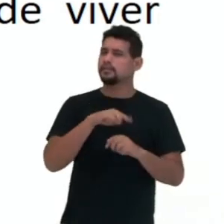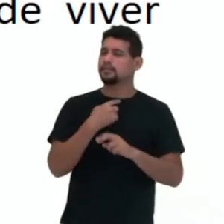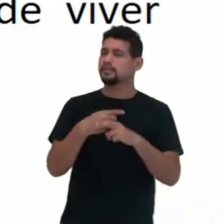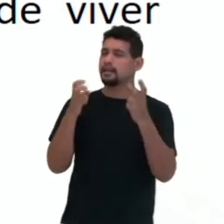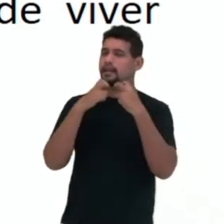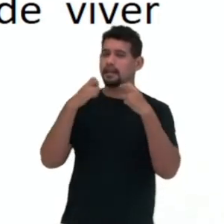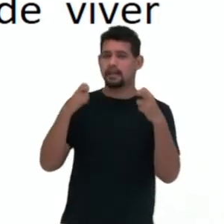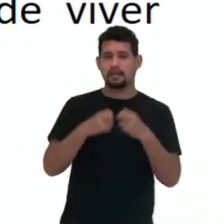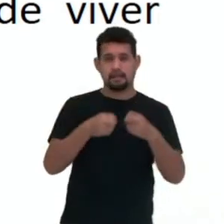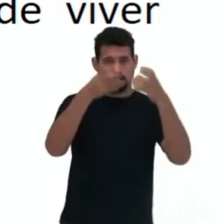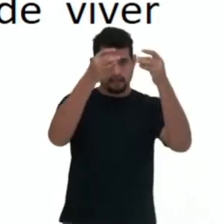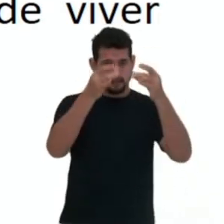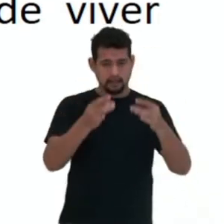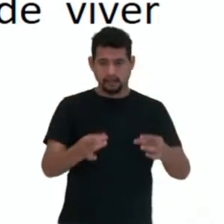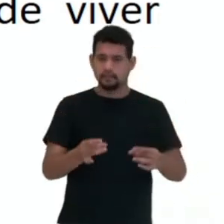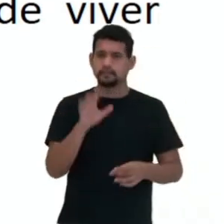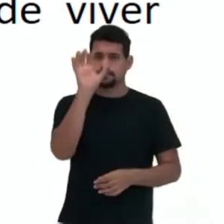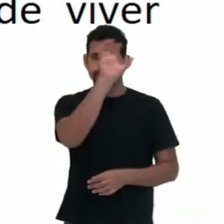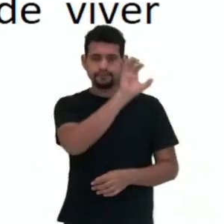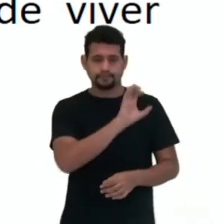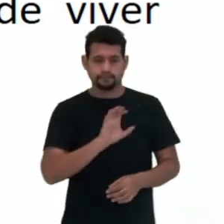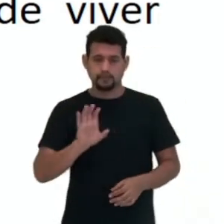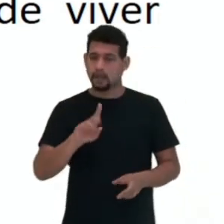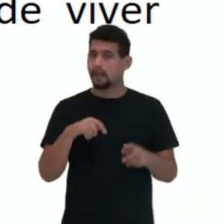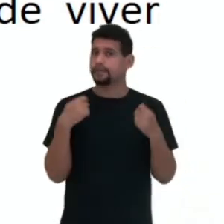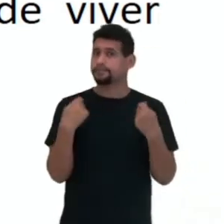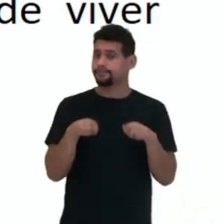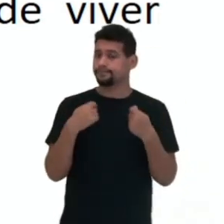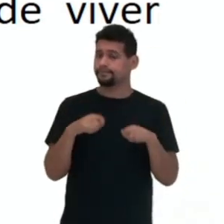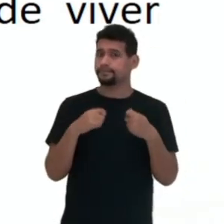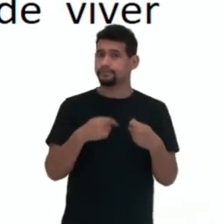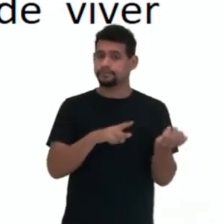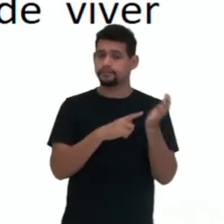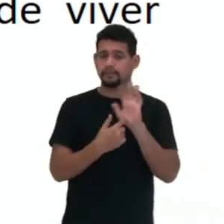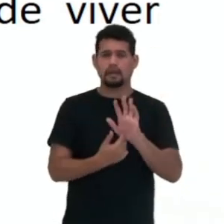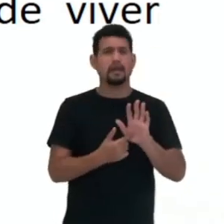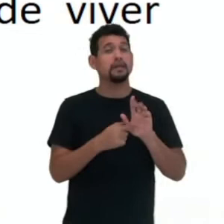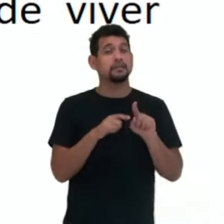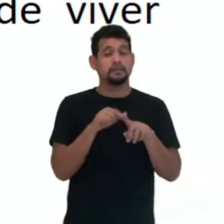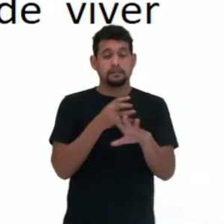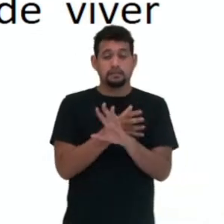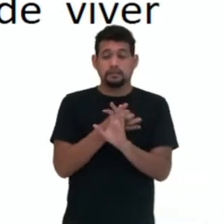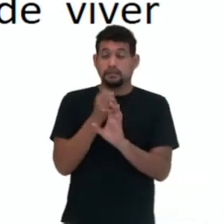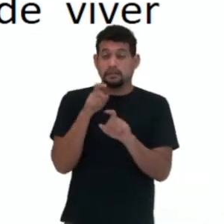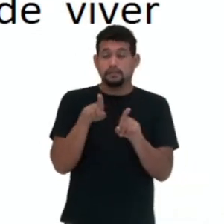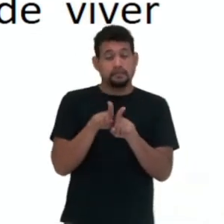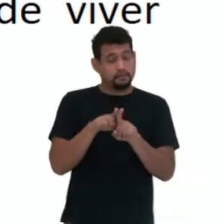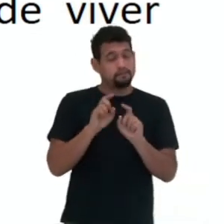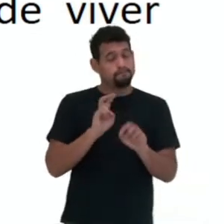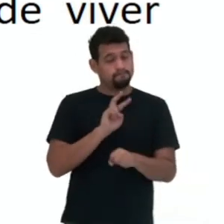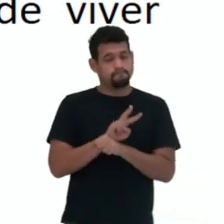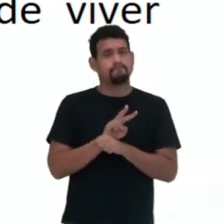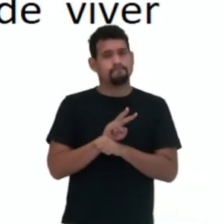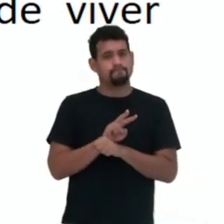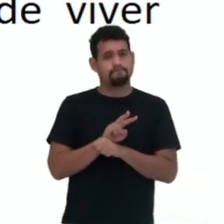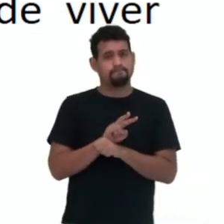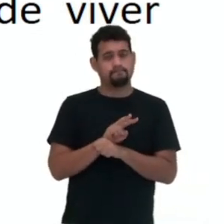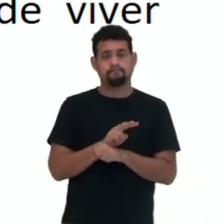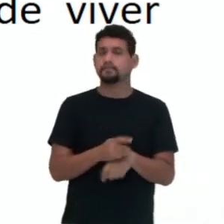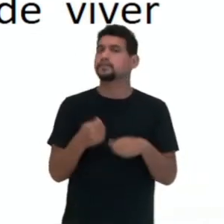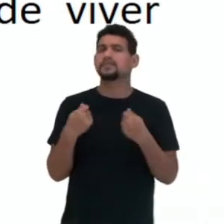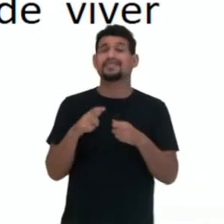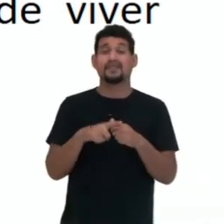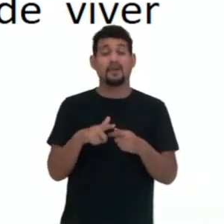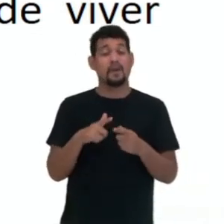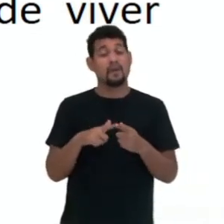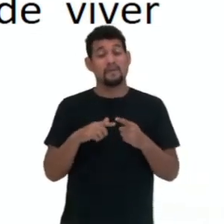cada continente. Temos que, finalmente, tratar a crise climática como uma crise. É a maior